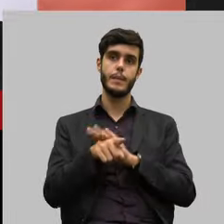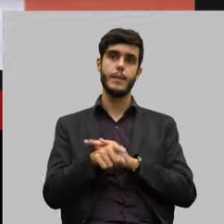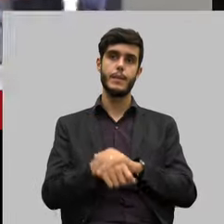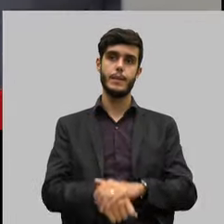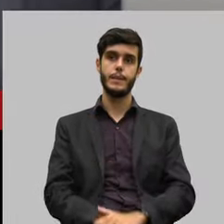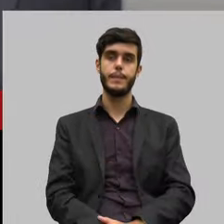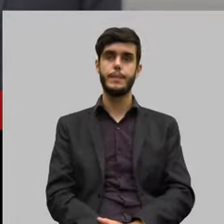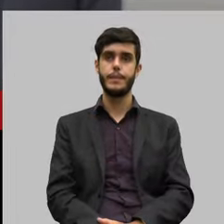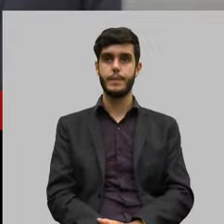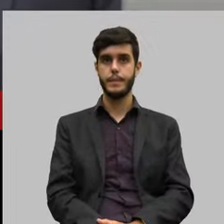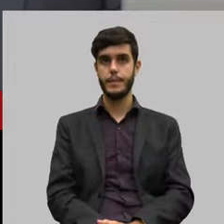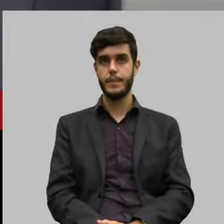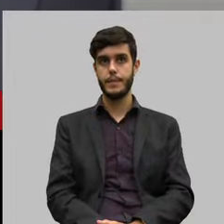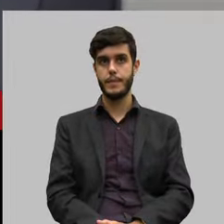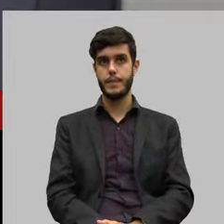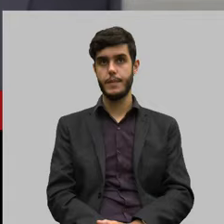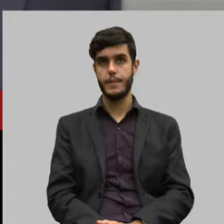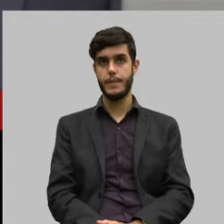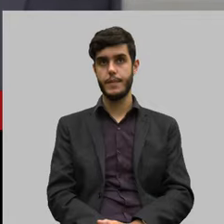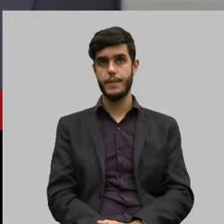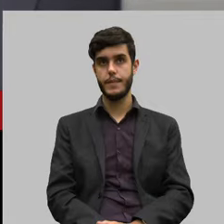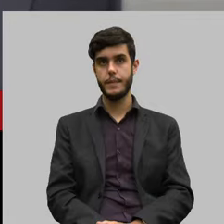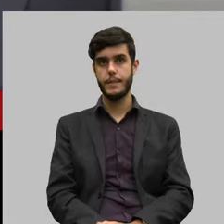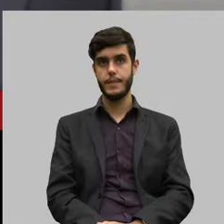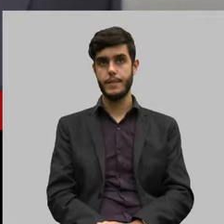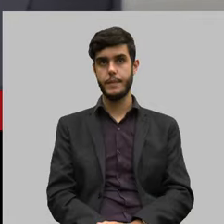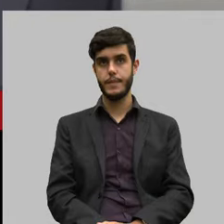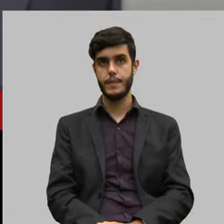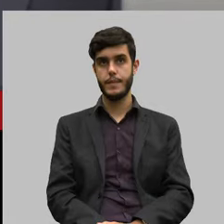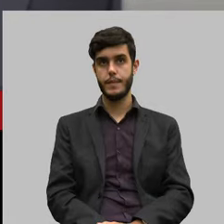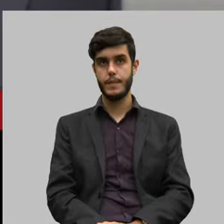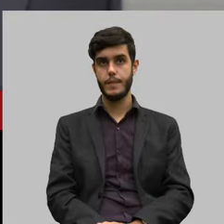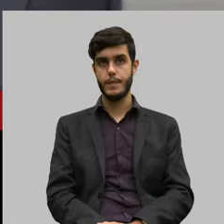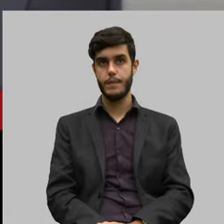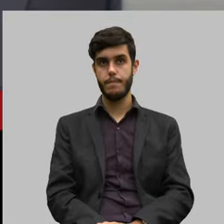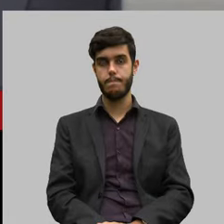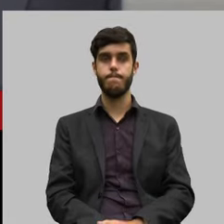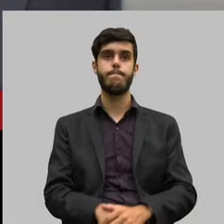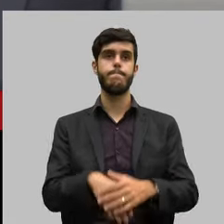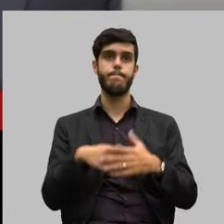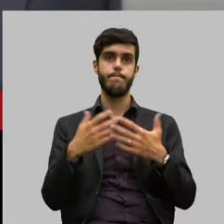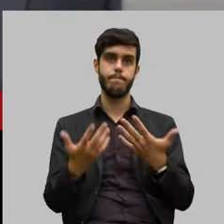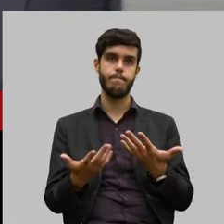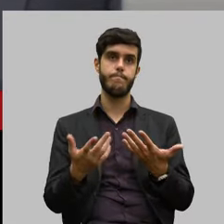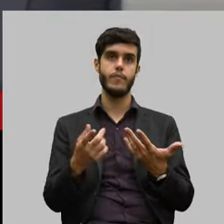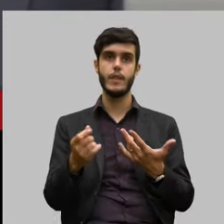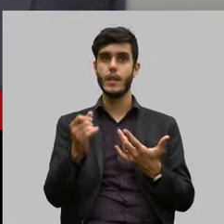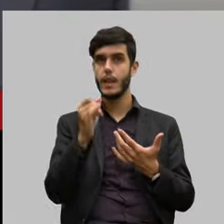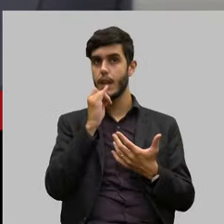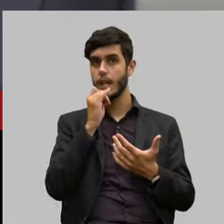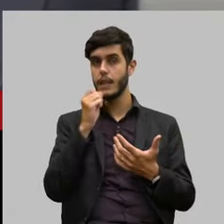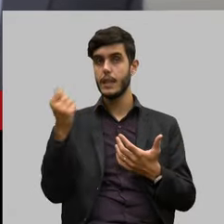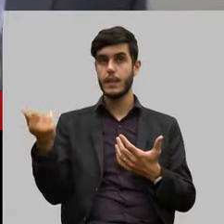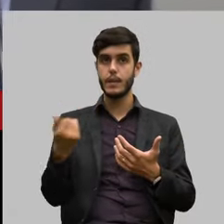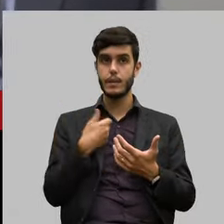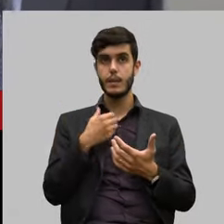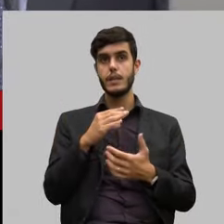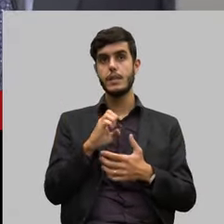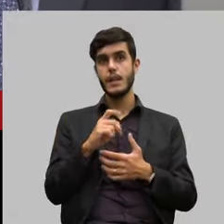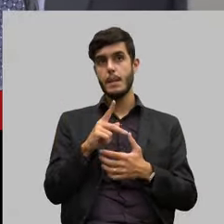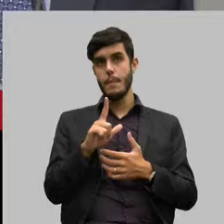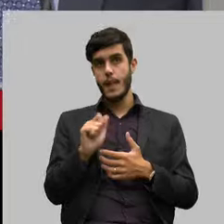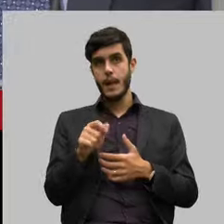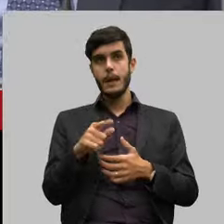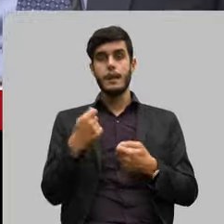perguntas bom deputado não foi pela cepag informado de uma necessidade de aumento